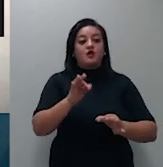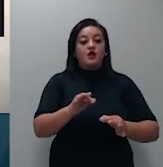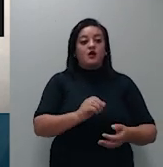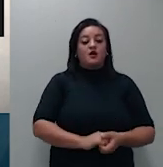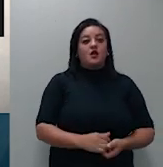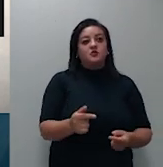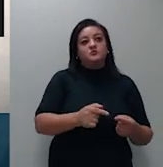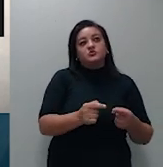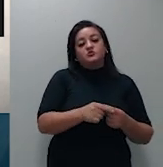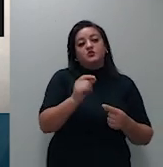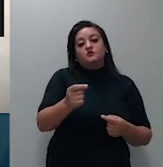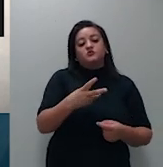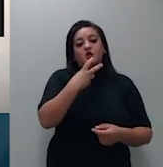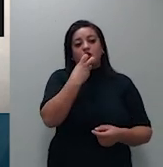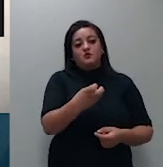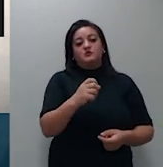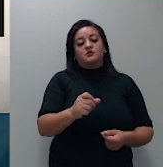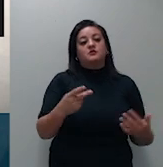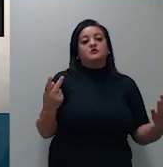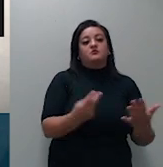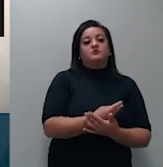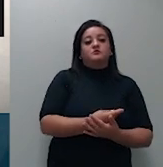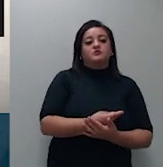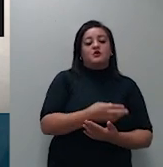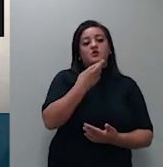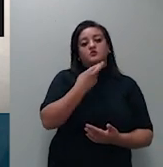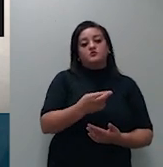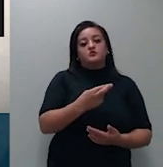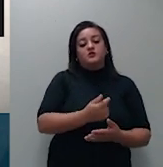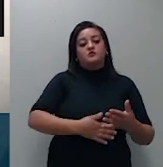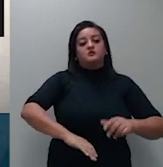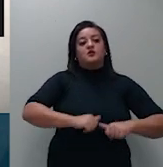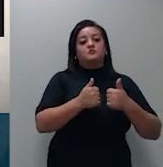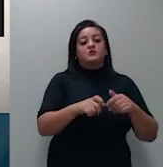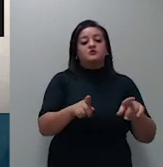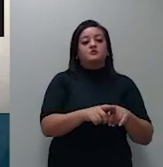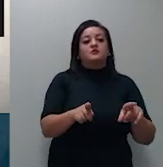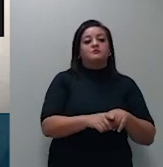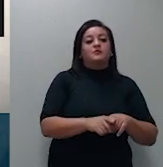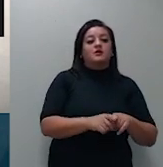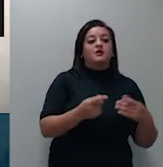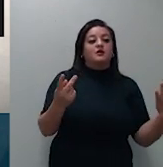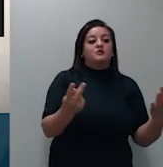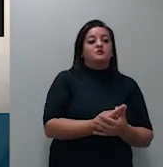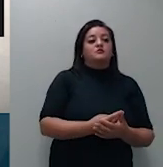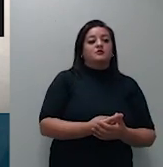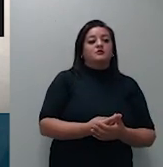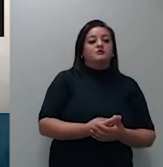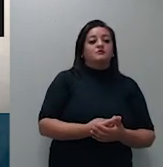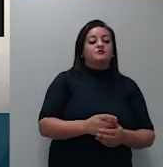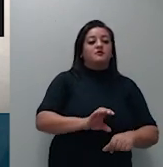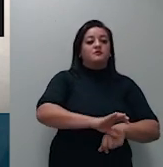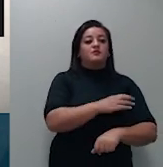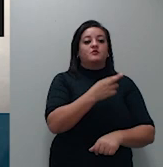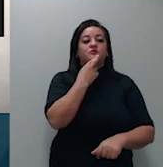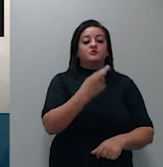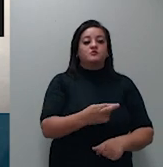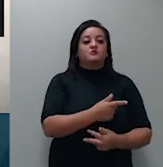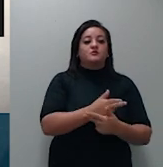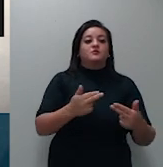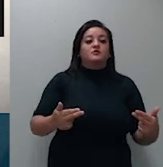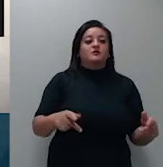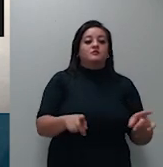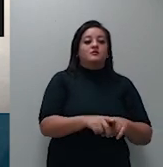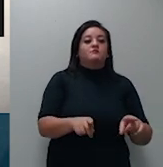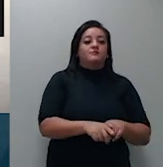julgado no sentido de reconhecer a incidência dos efeitos da recuperação e correndo o credor nas consequências